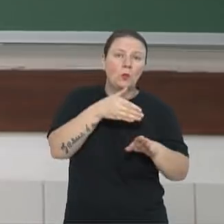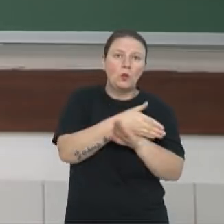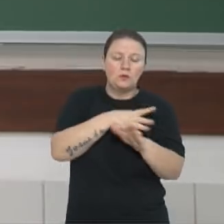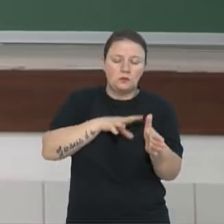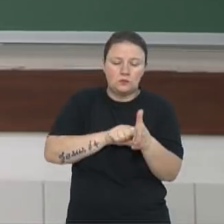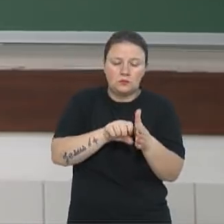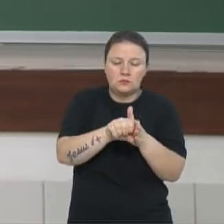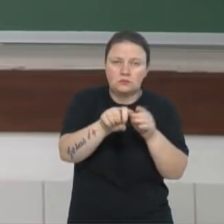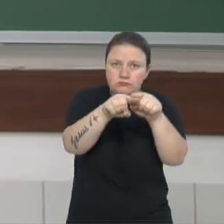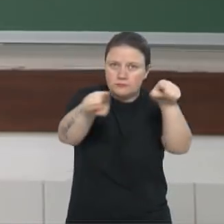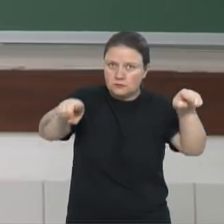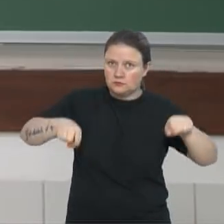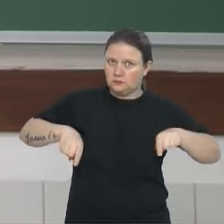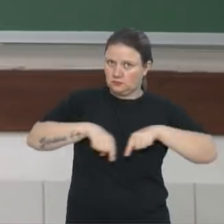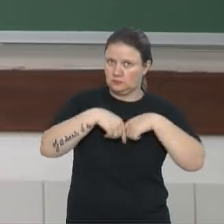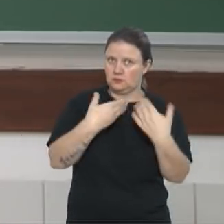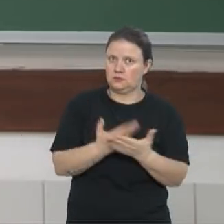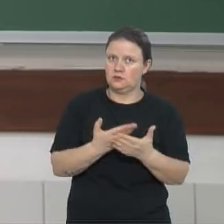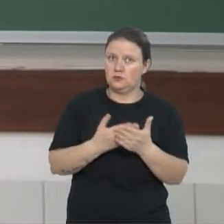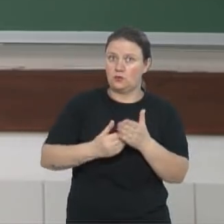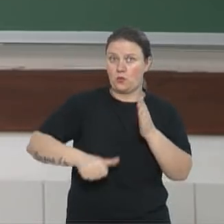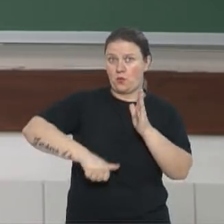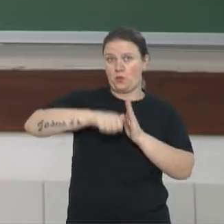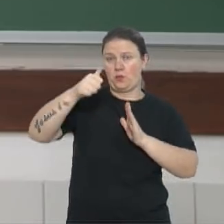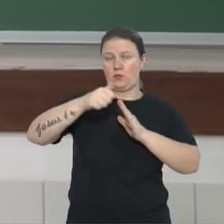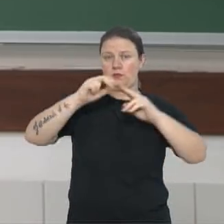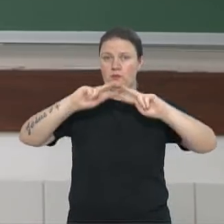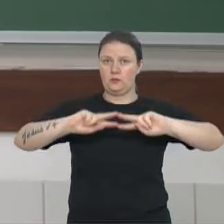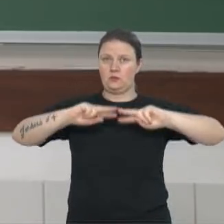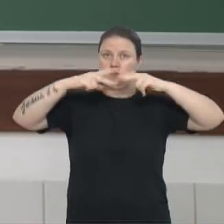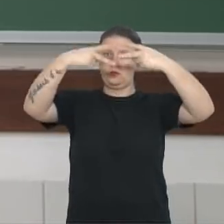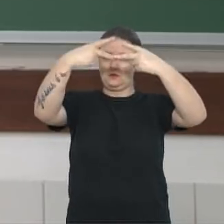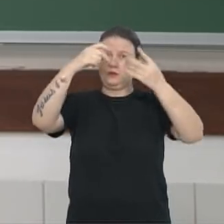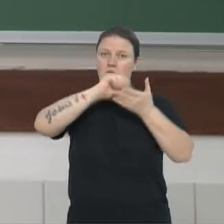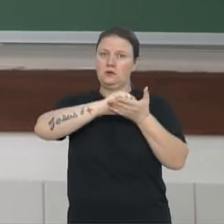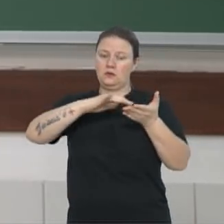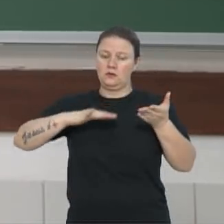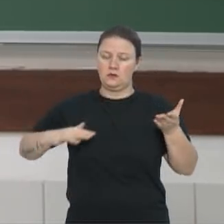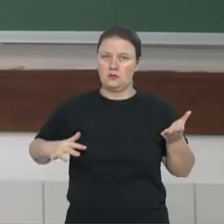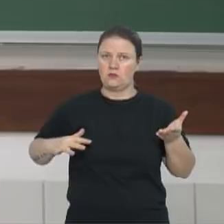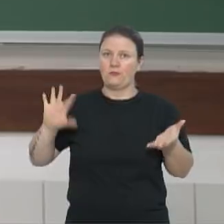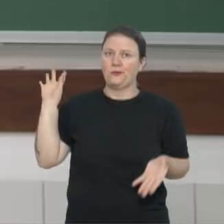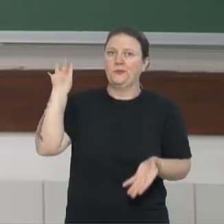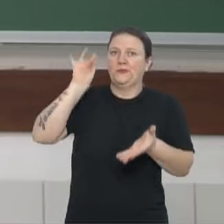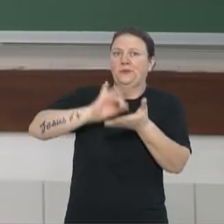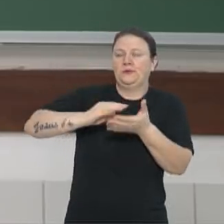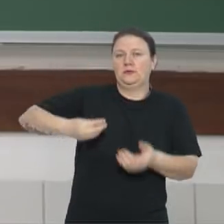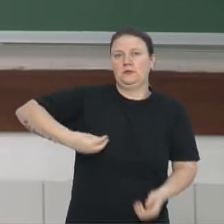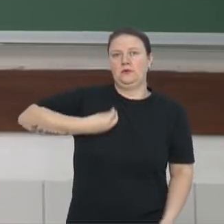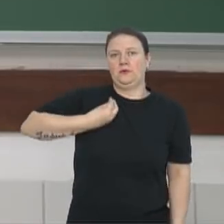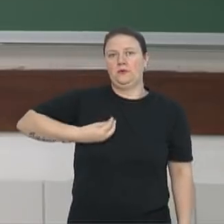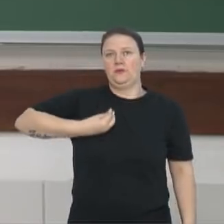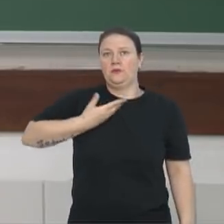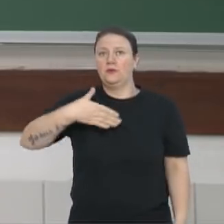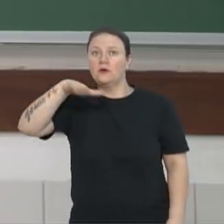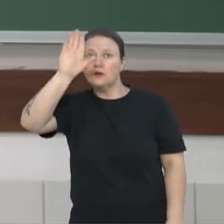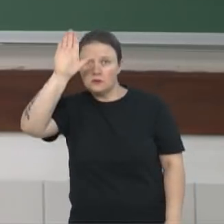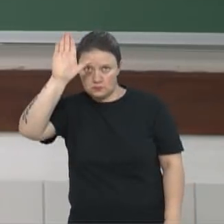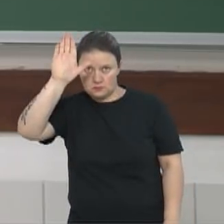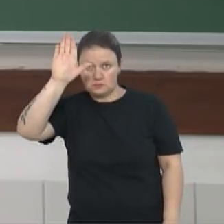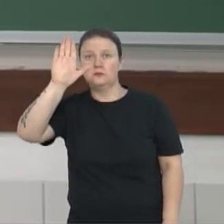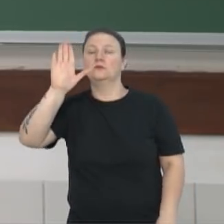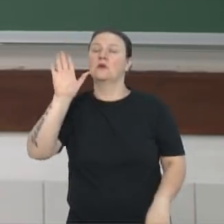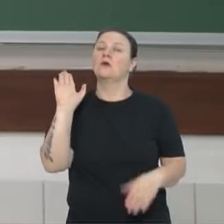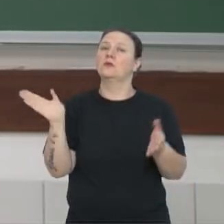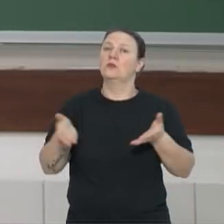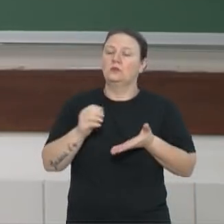de clicar no primeiro link na aba Atividade para que vocês possam garantir a frequência na disciplina. É